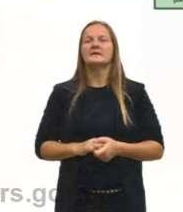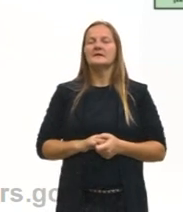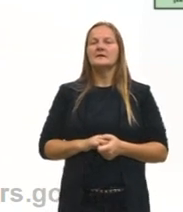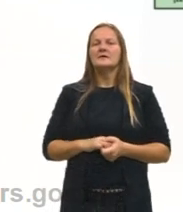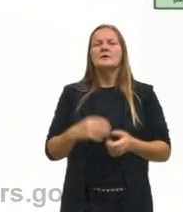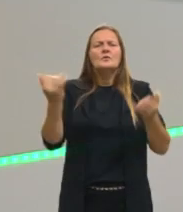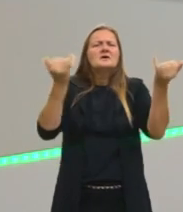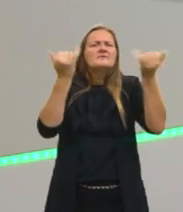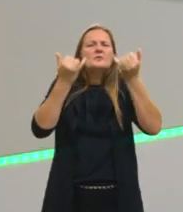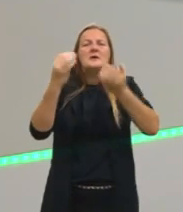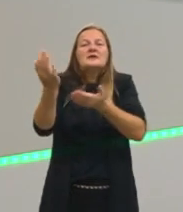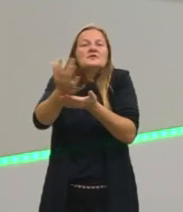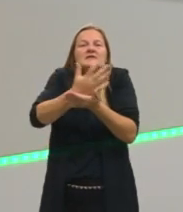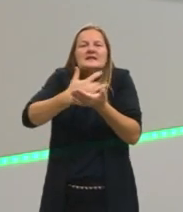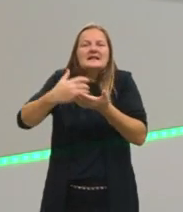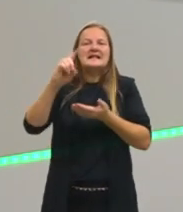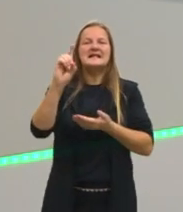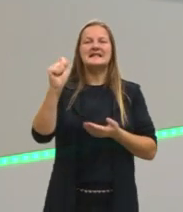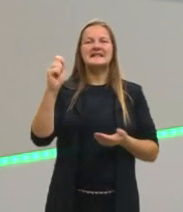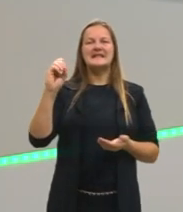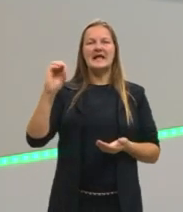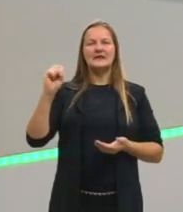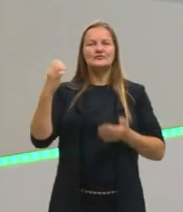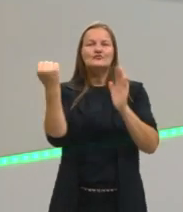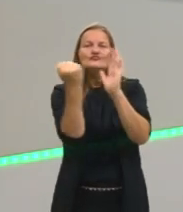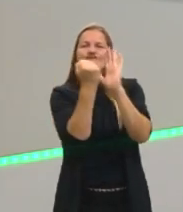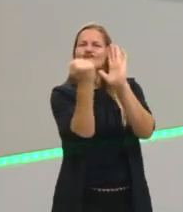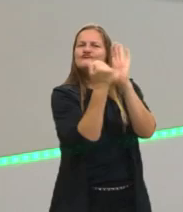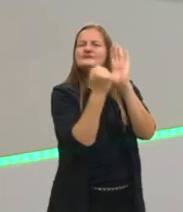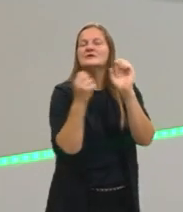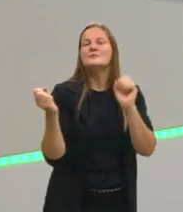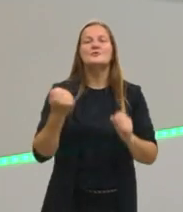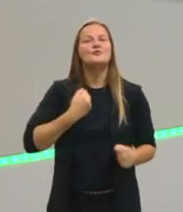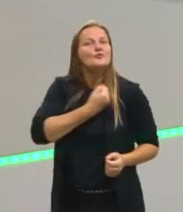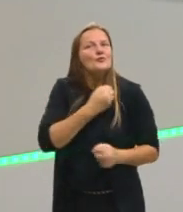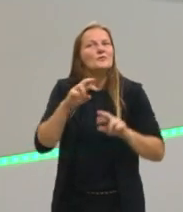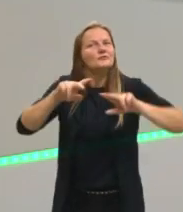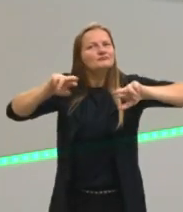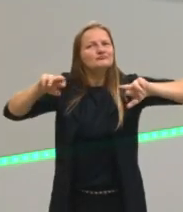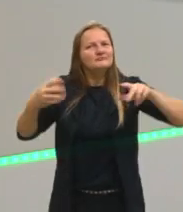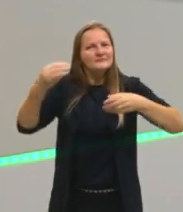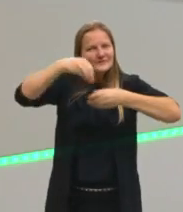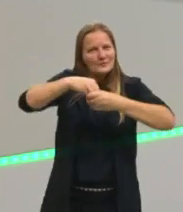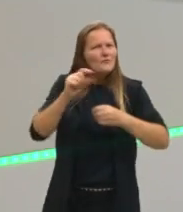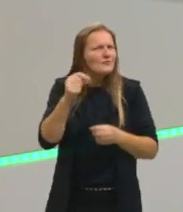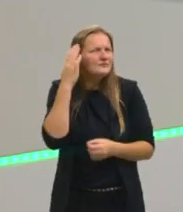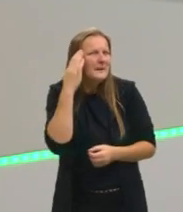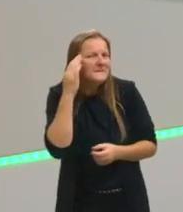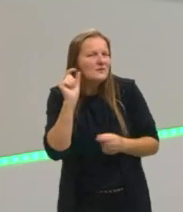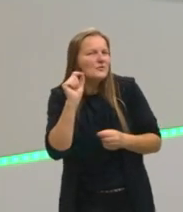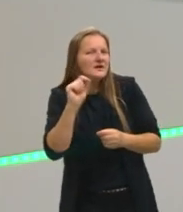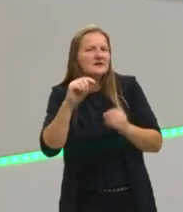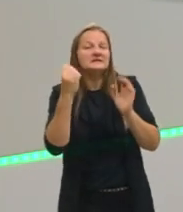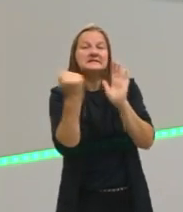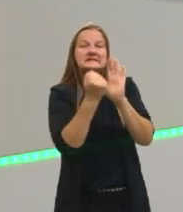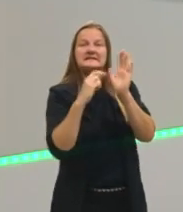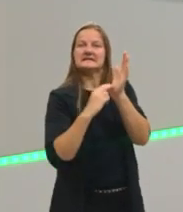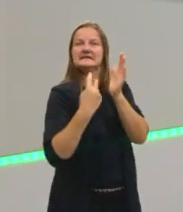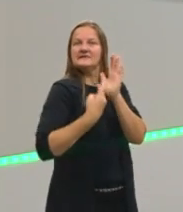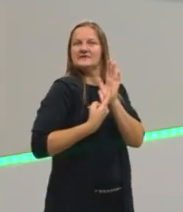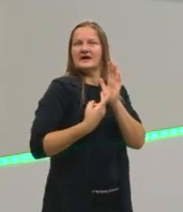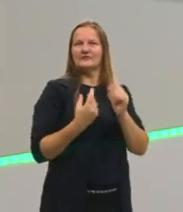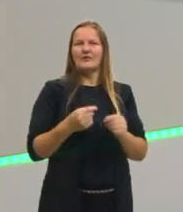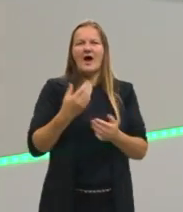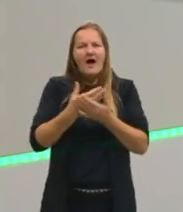esses esse monte de dados aqui nessa monte de símbolo esse monte de valor na tabela como que interpreta esses valores nós já falamos em outra aula